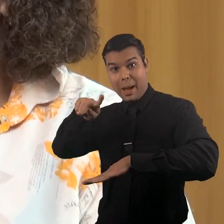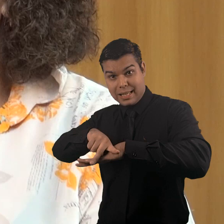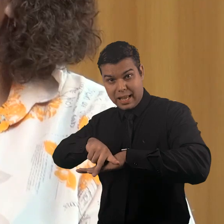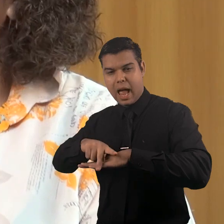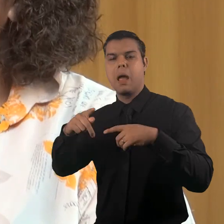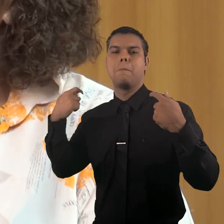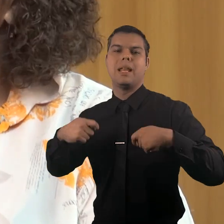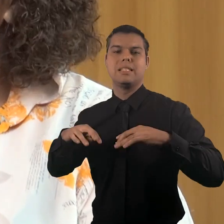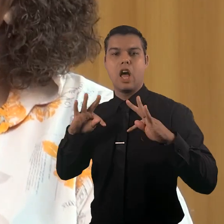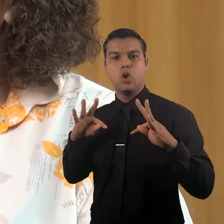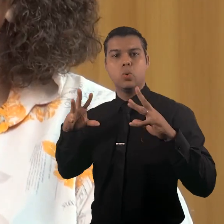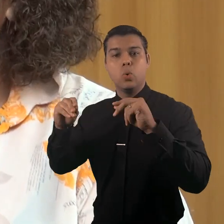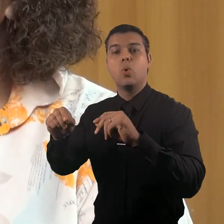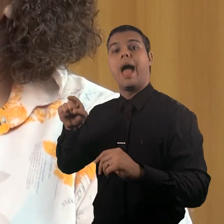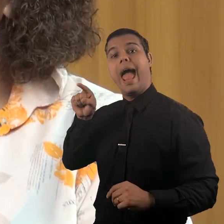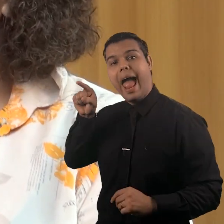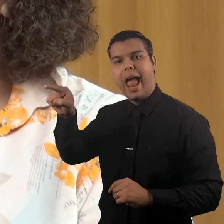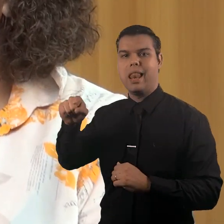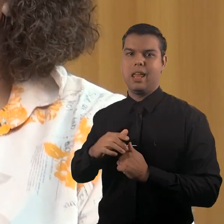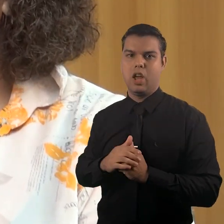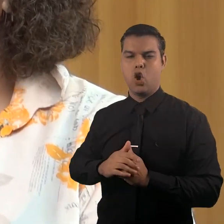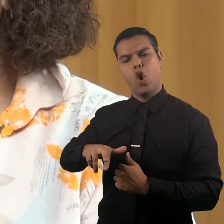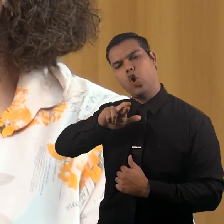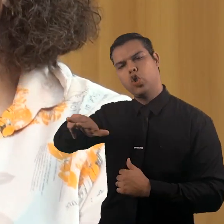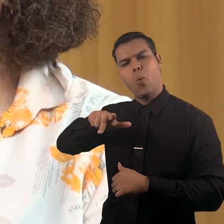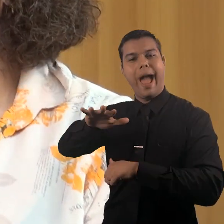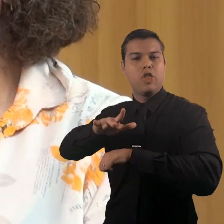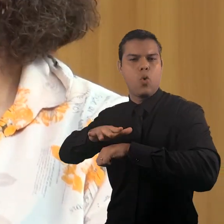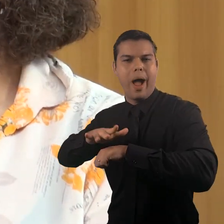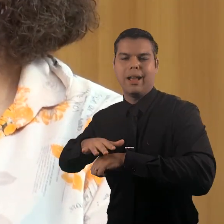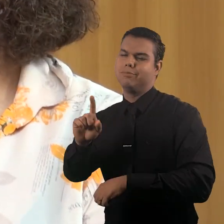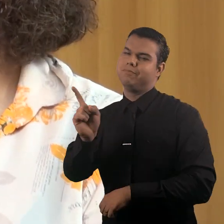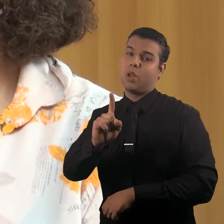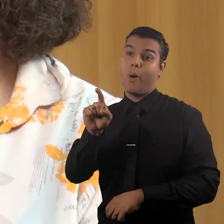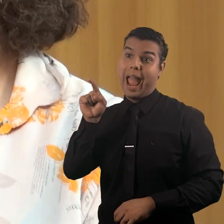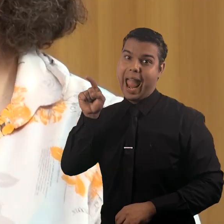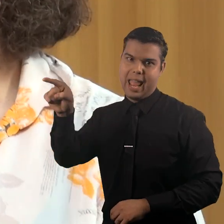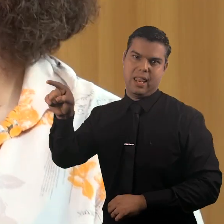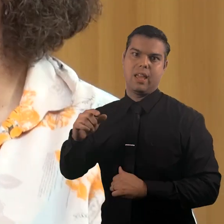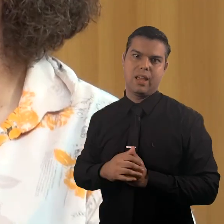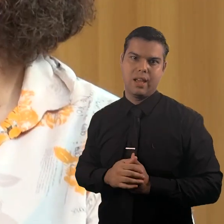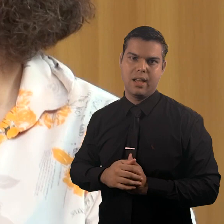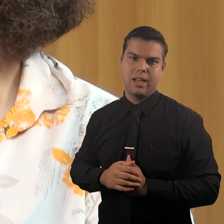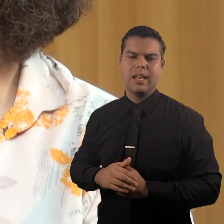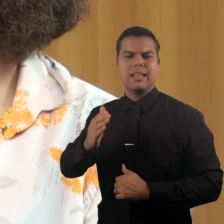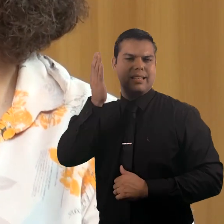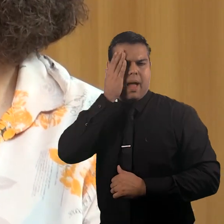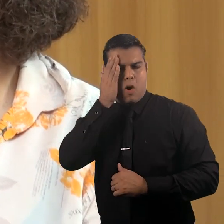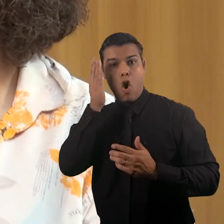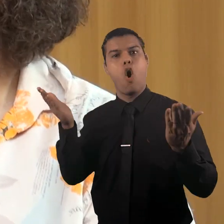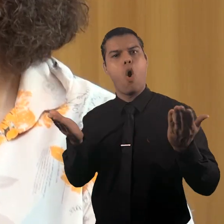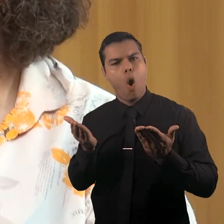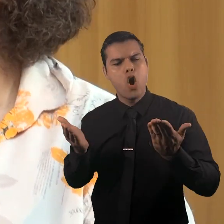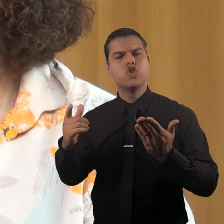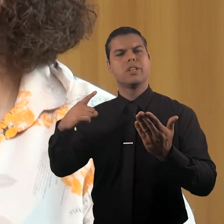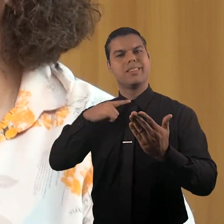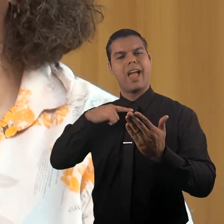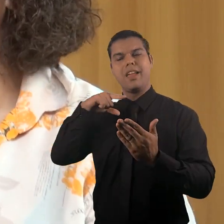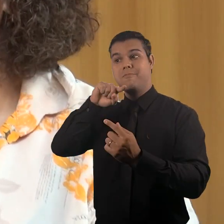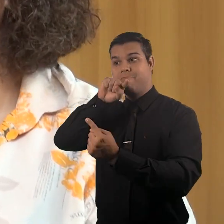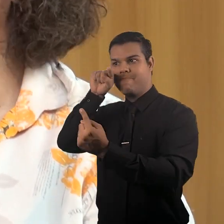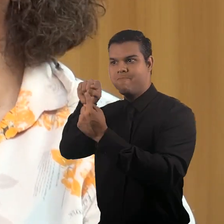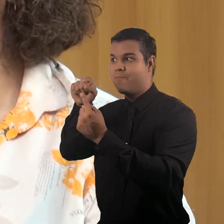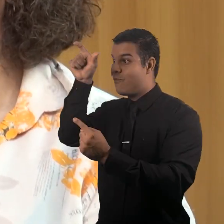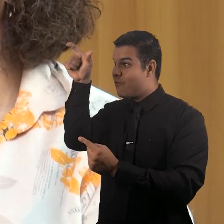combo, né? O paciente tem que ser tratado de maneira integral, é ele. Não é a doença, é ele, o paciente. Hoje já se tem essa visão